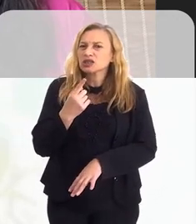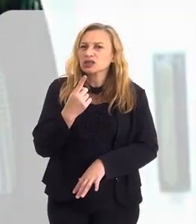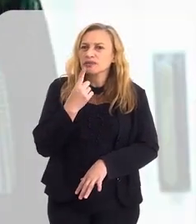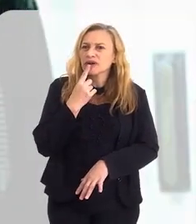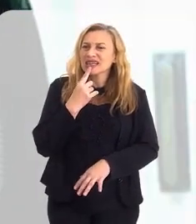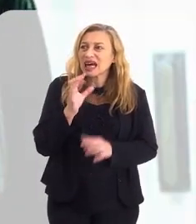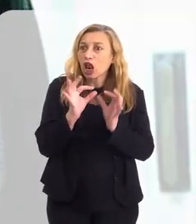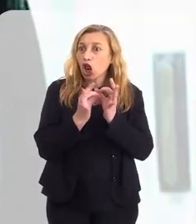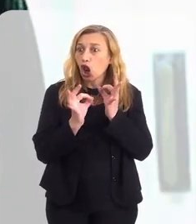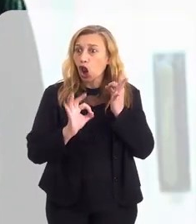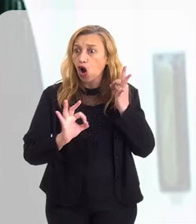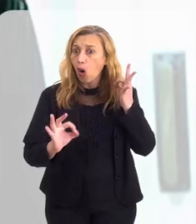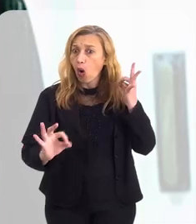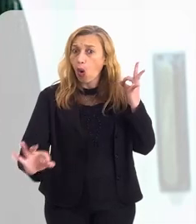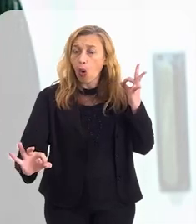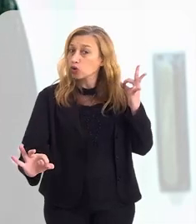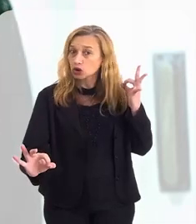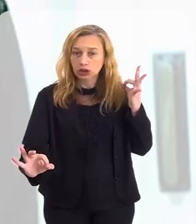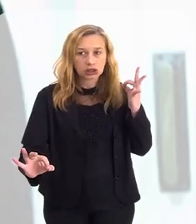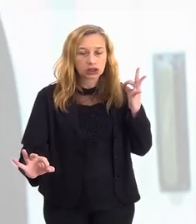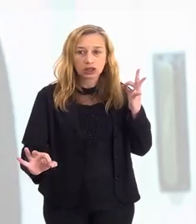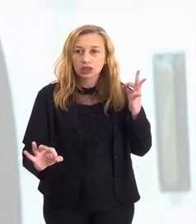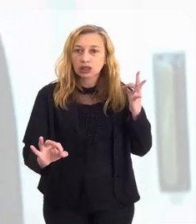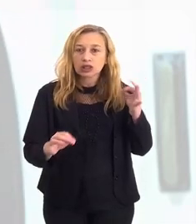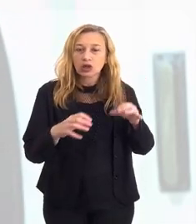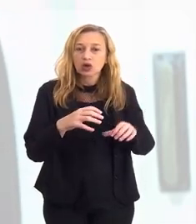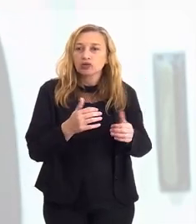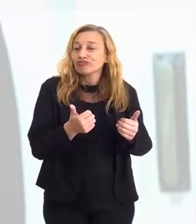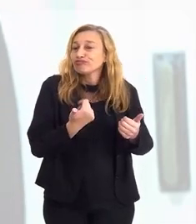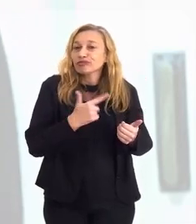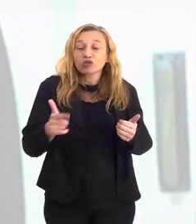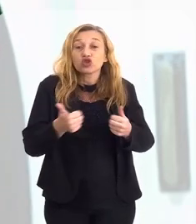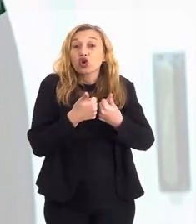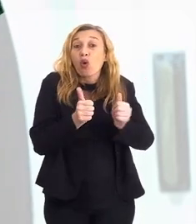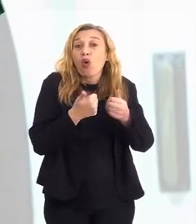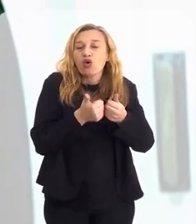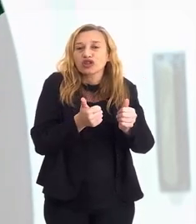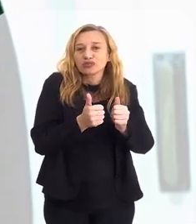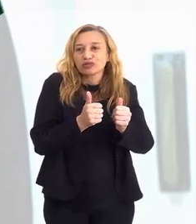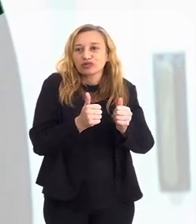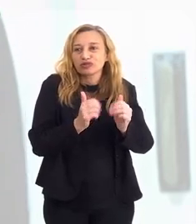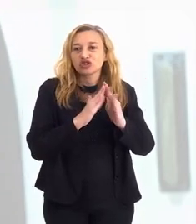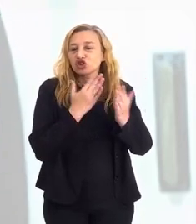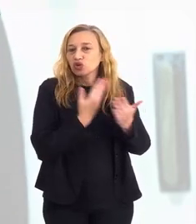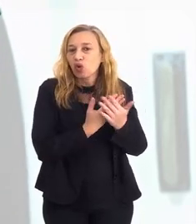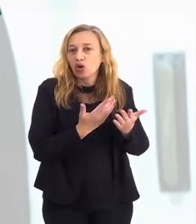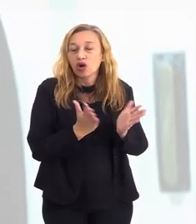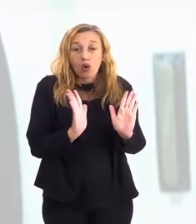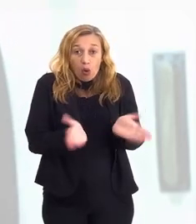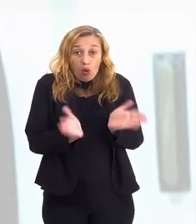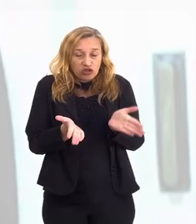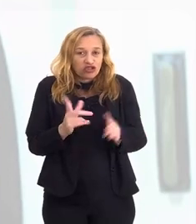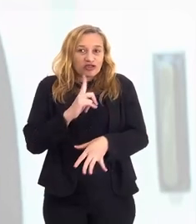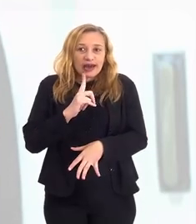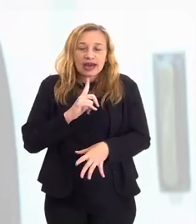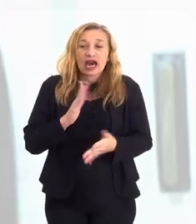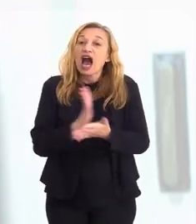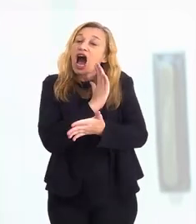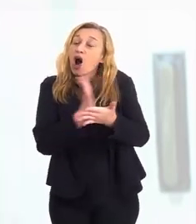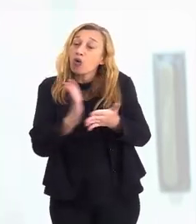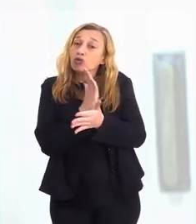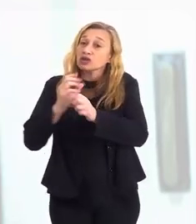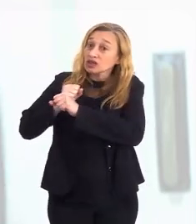especial ficava muito distante e não existia transporte escolar como se tem hoje, com muita facilidade. Na